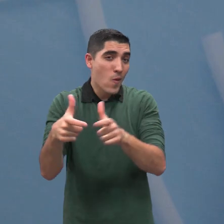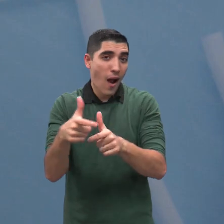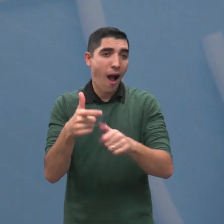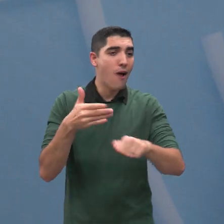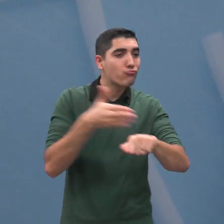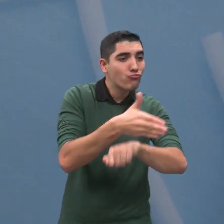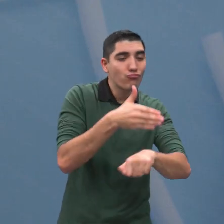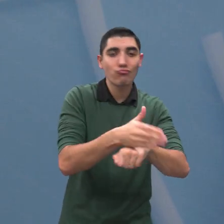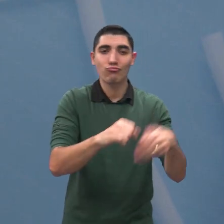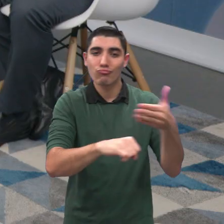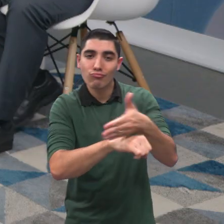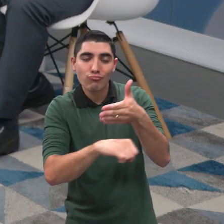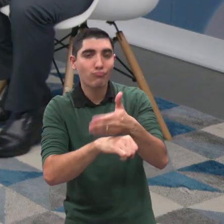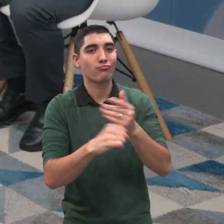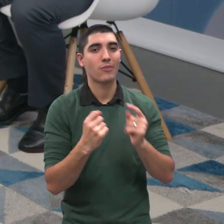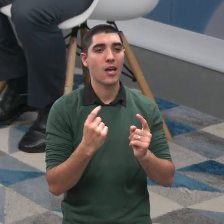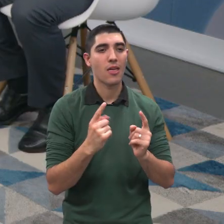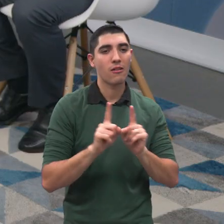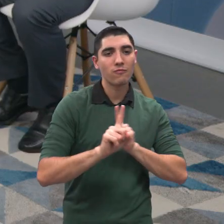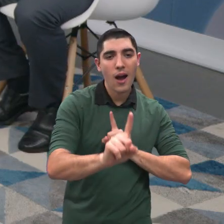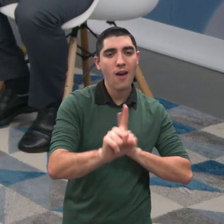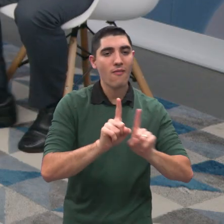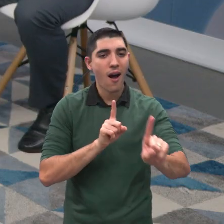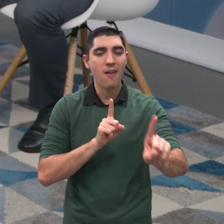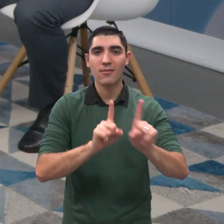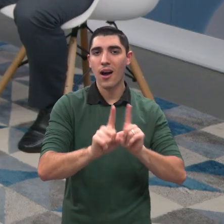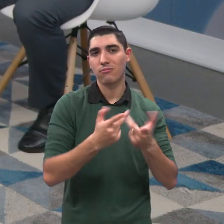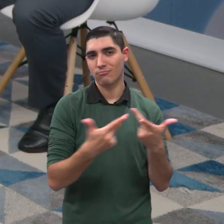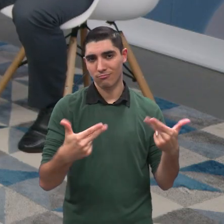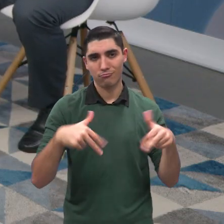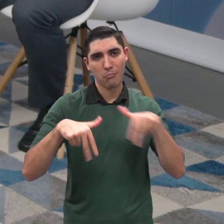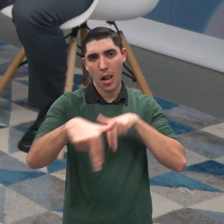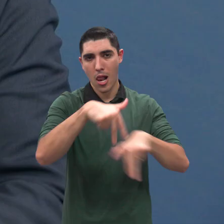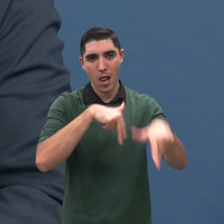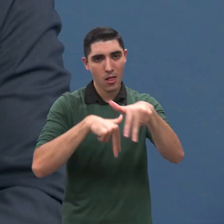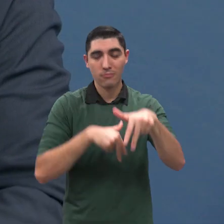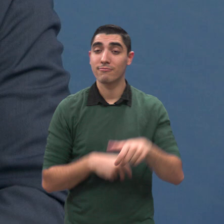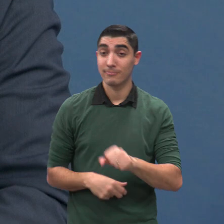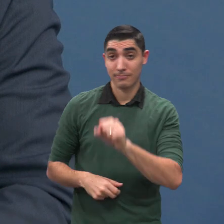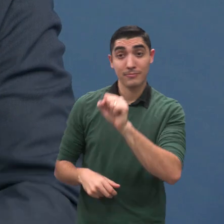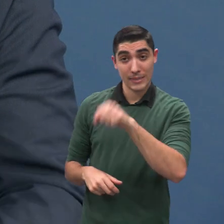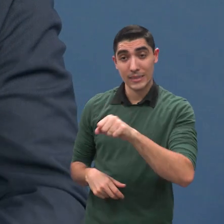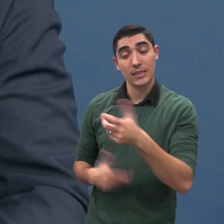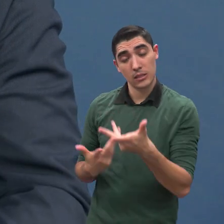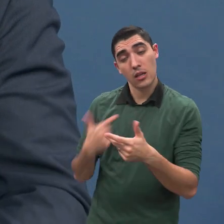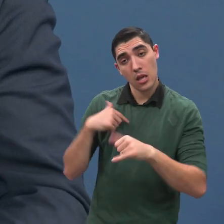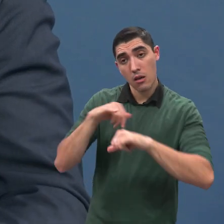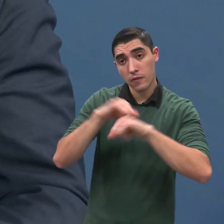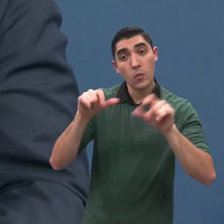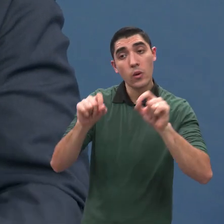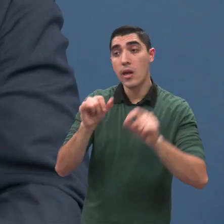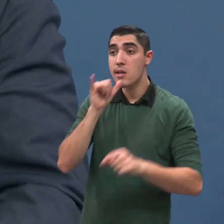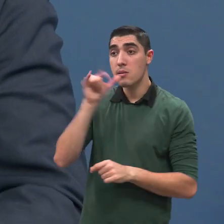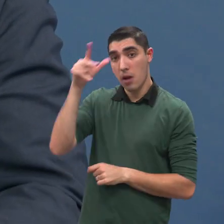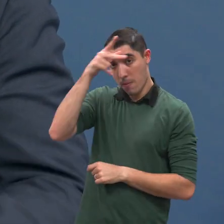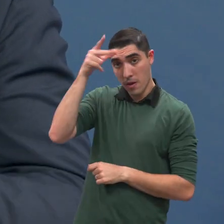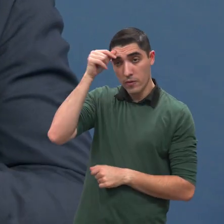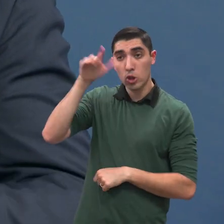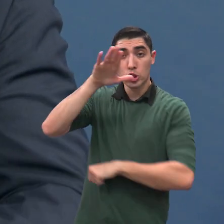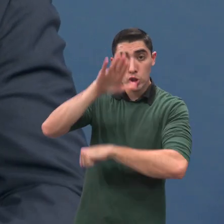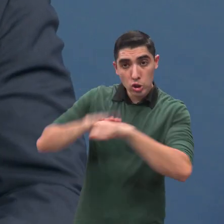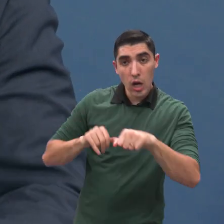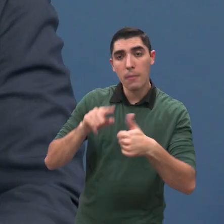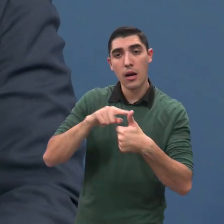nesses espaços, não é mesmo? Sim, então, o que eu posso falar para a população é participar de quando a prefeitura chama,